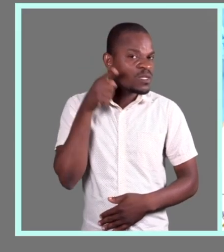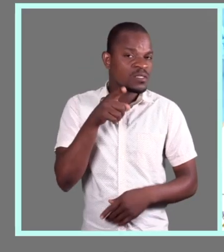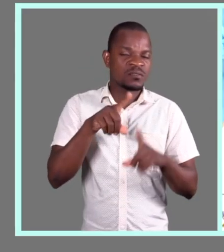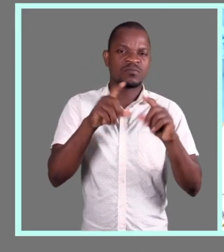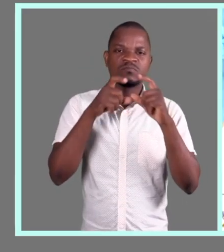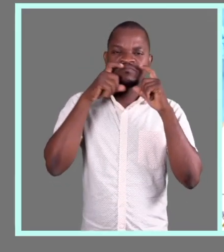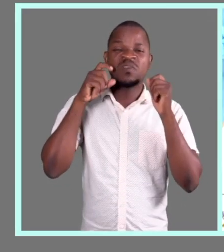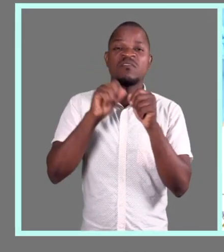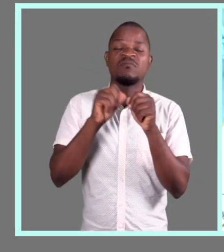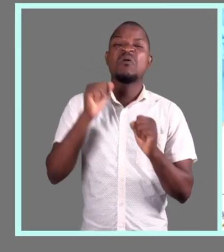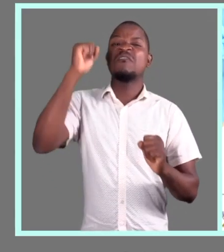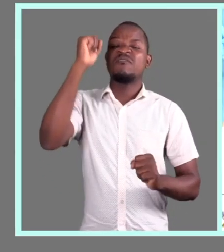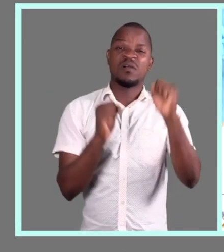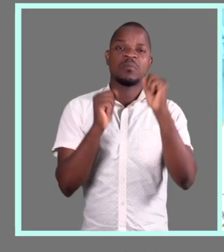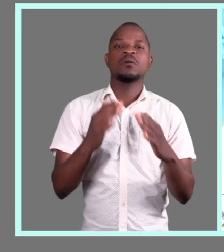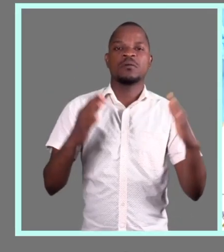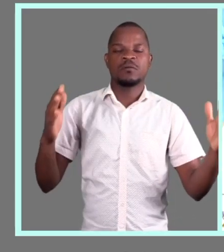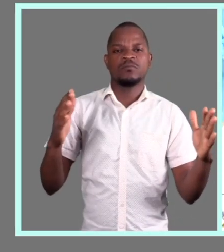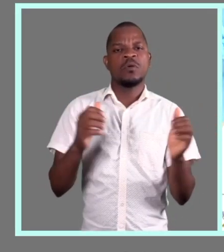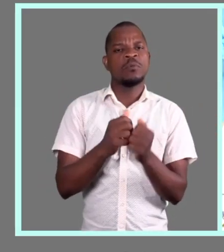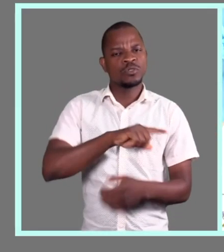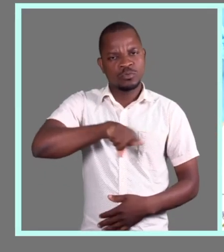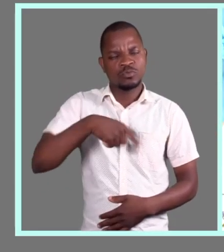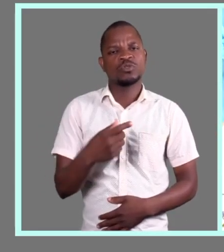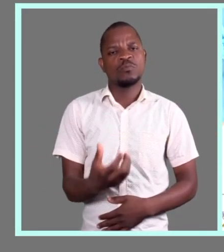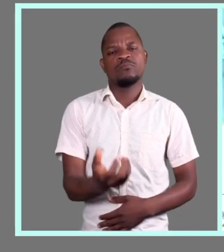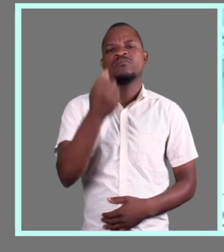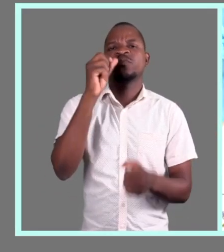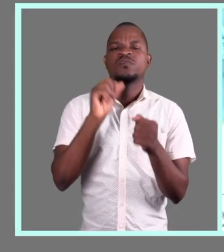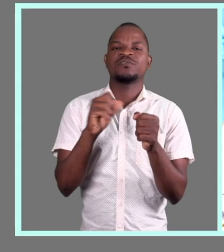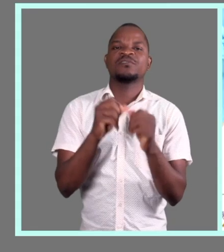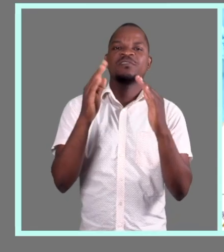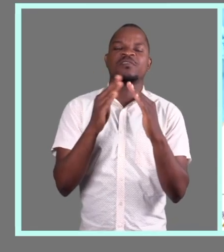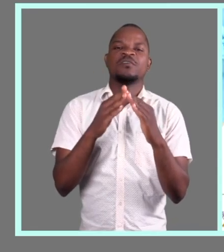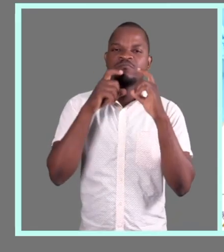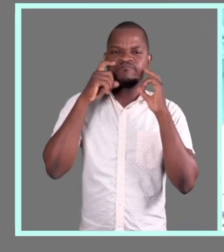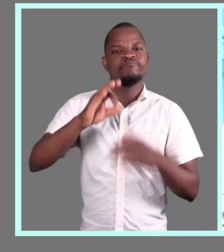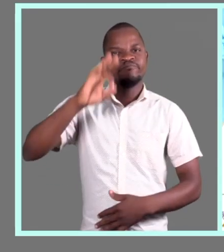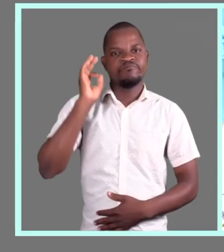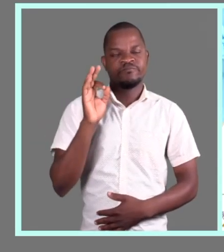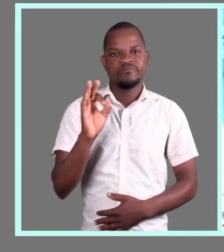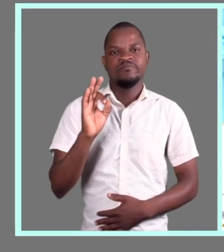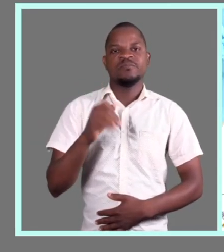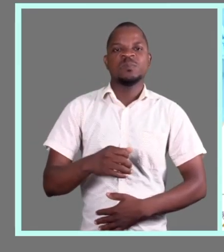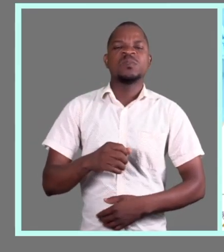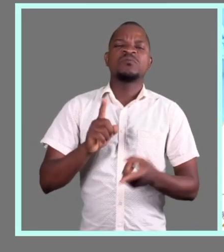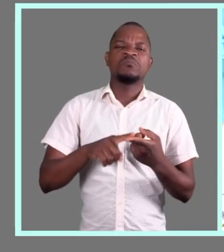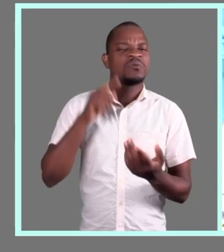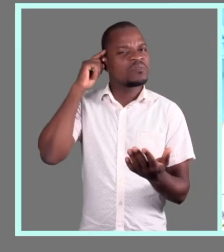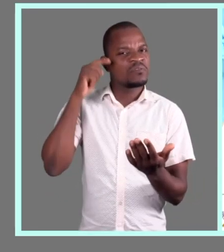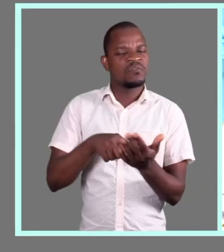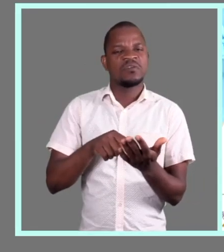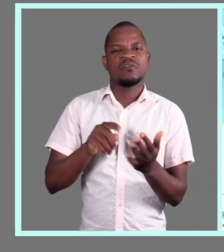era feito a nível da indústria. Mas nós também, em casa, produzimos as máscaras de qualidade.